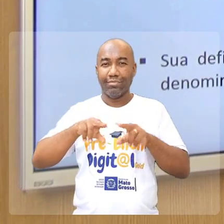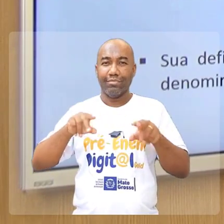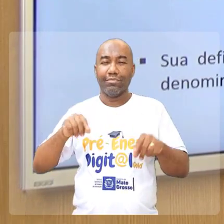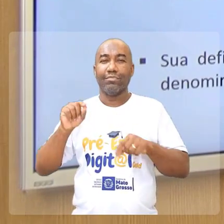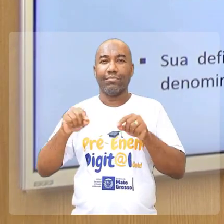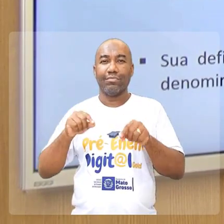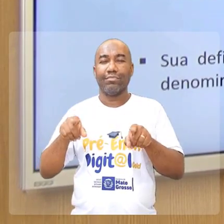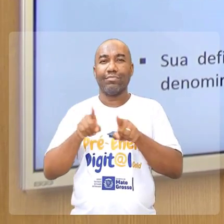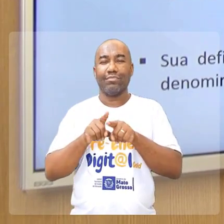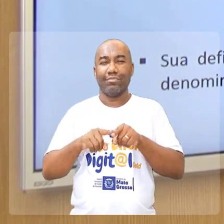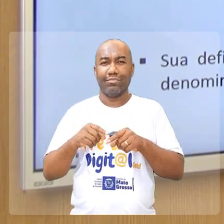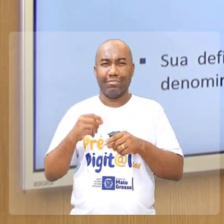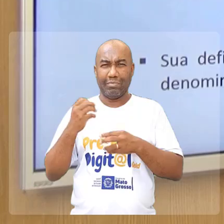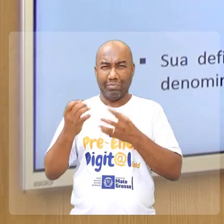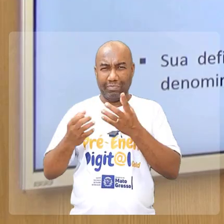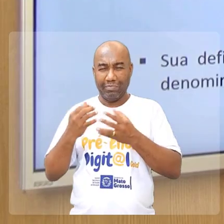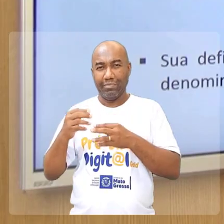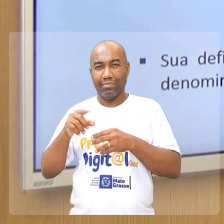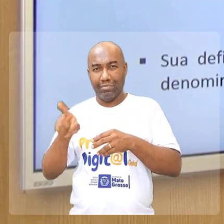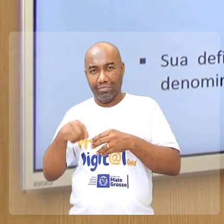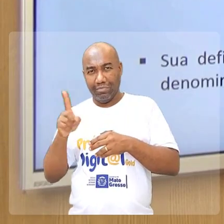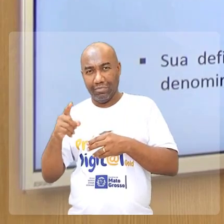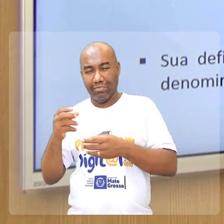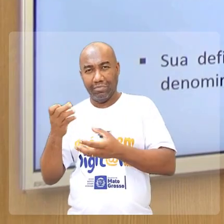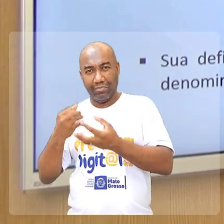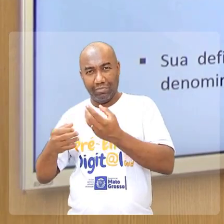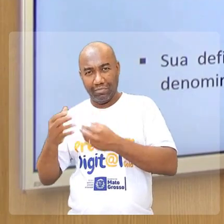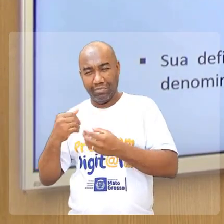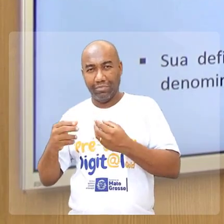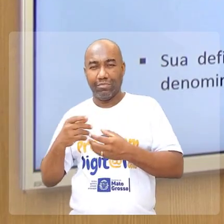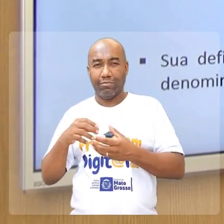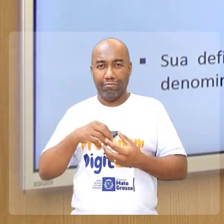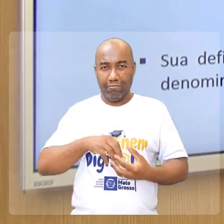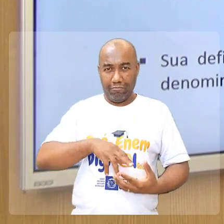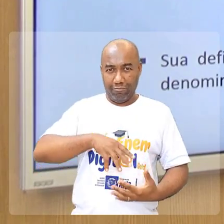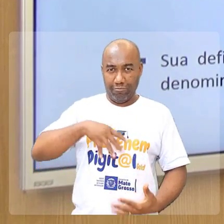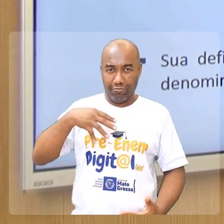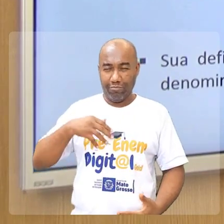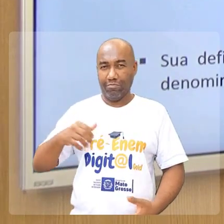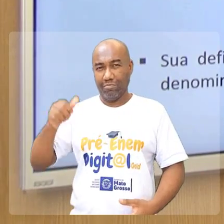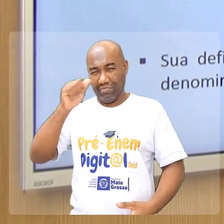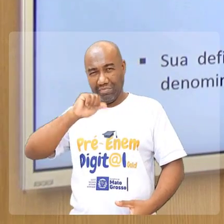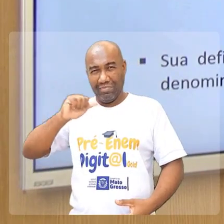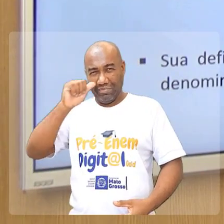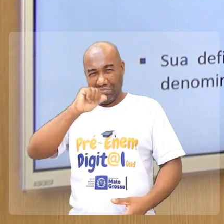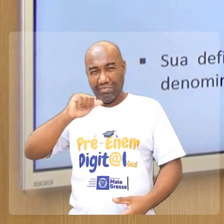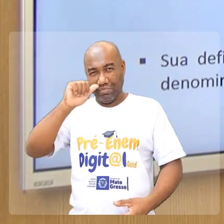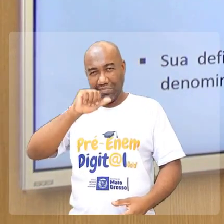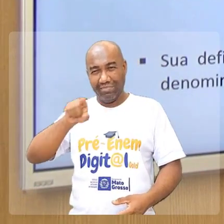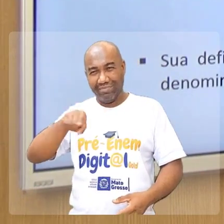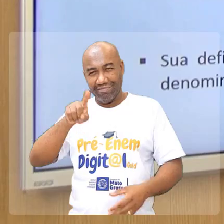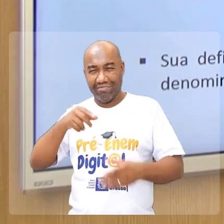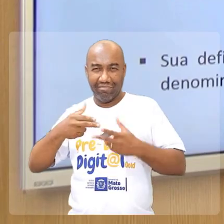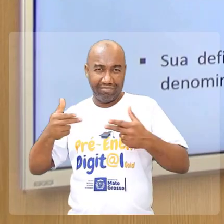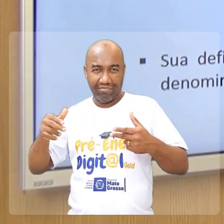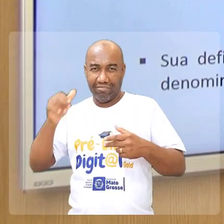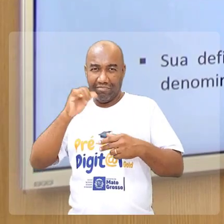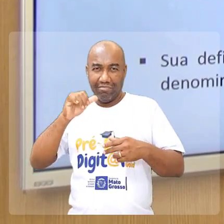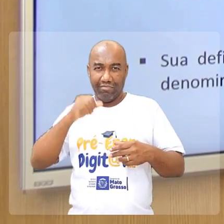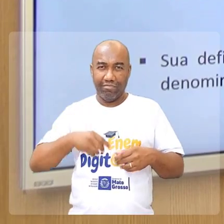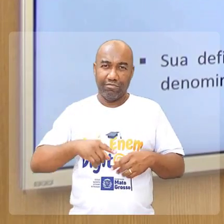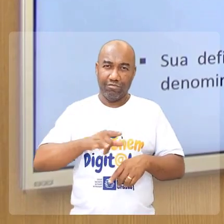alcoólica, principalmente fermentada, principalmente cerveja, porque o volume ingerido é grande, quanto mais cerveja bebe, mais